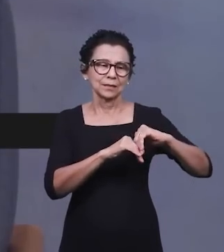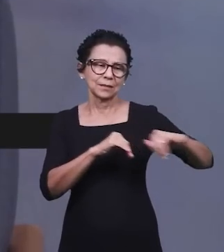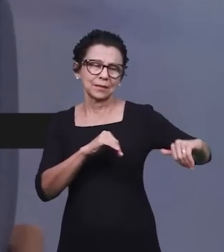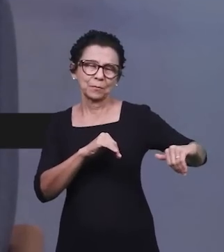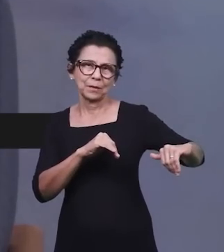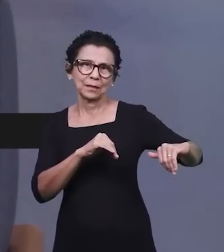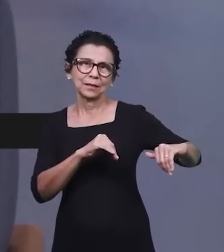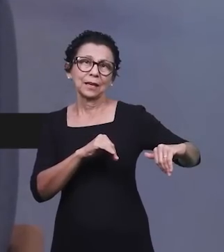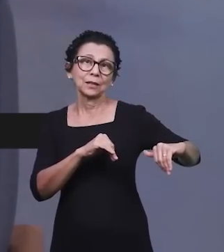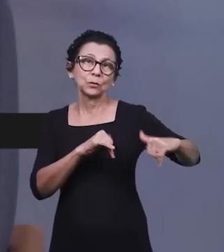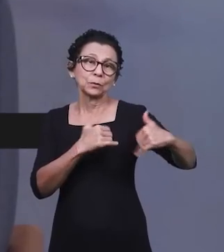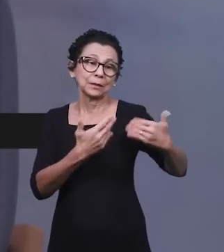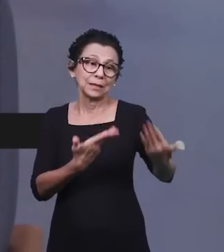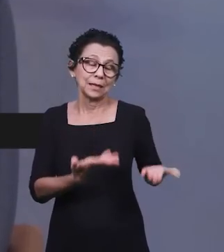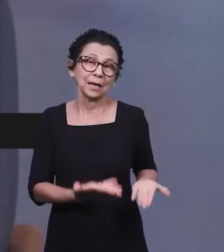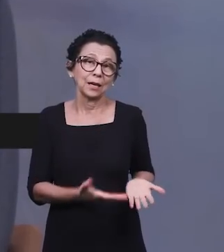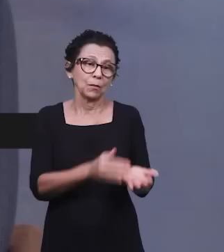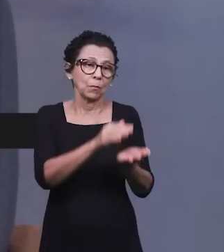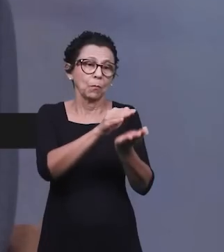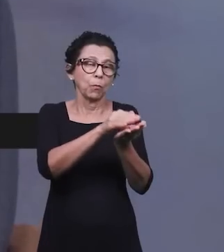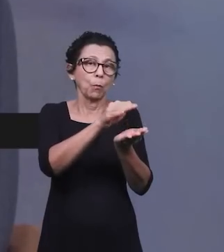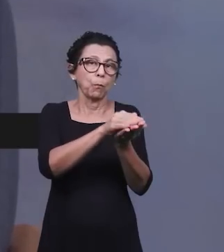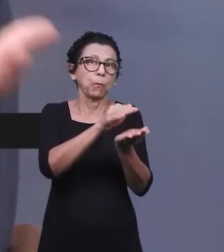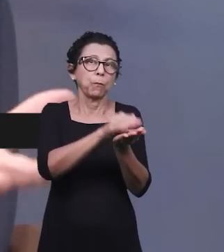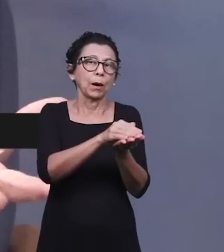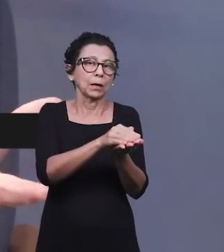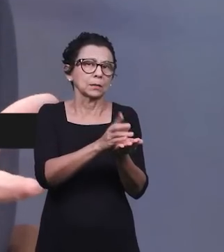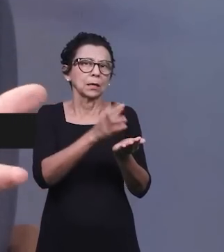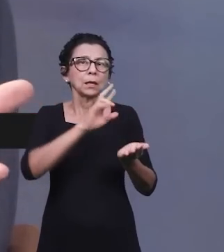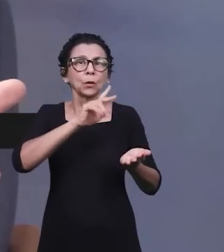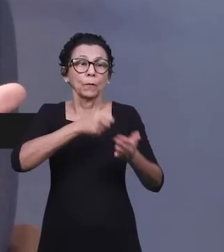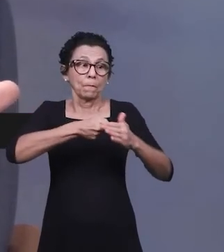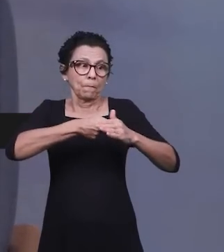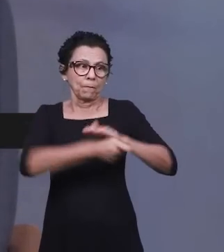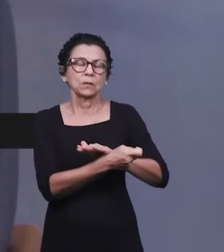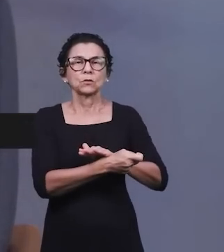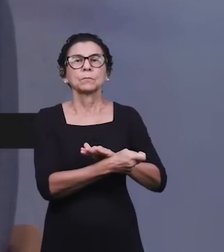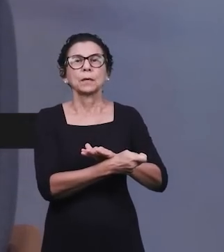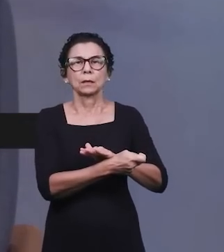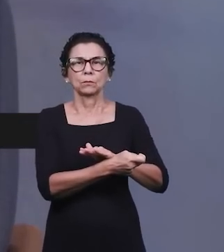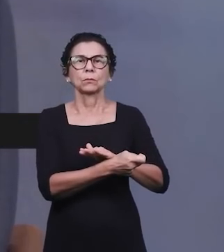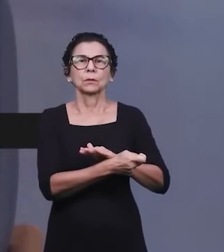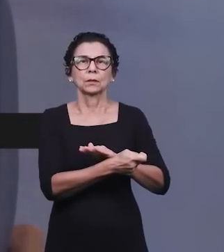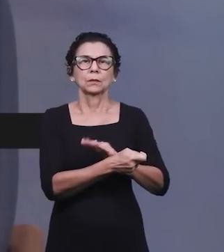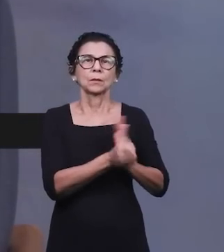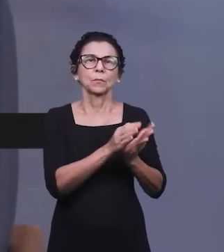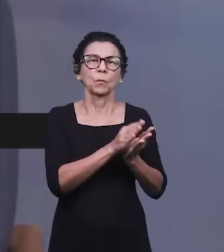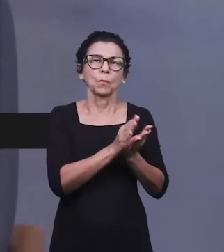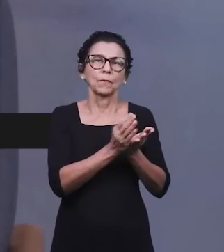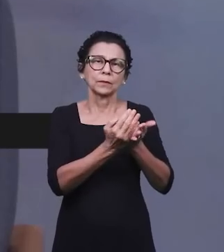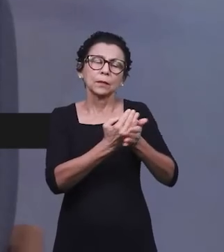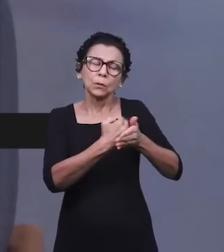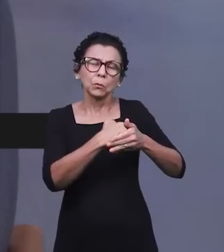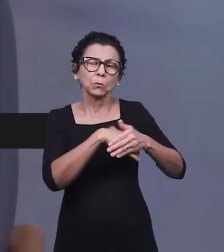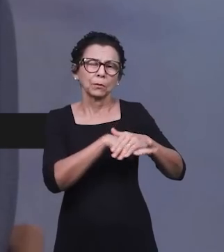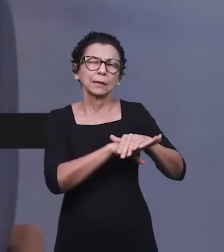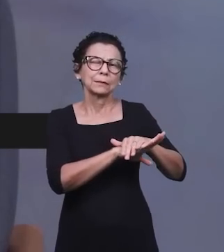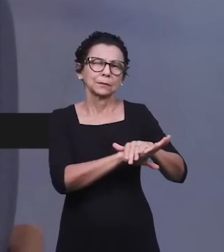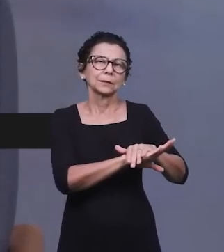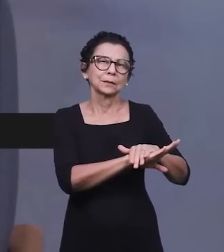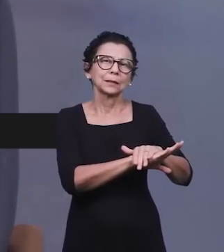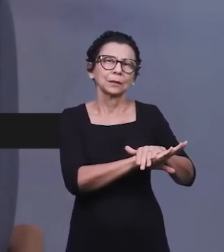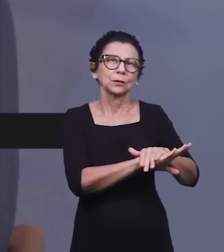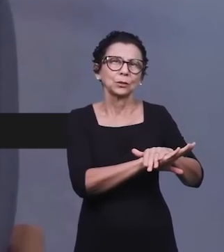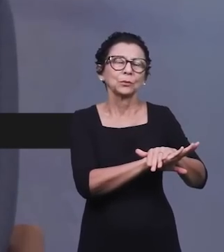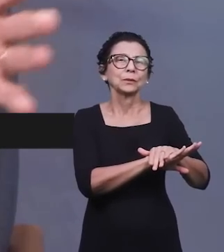forma, uma poupança, não no sentido do investimento poupança, mas você vai estar guardando esse dinheiro e você